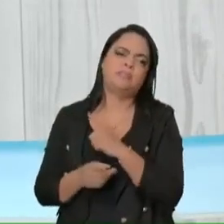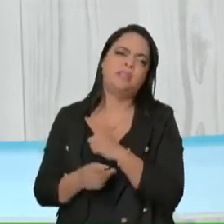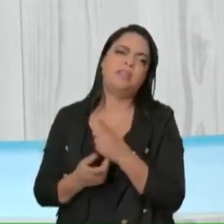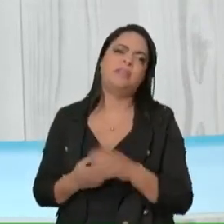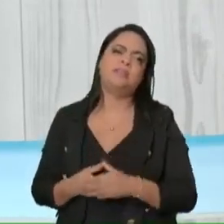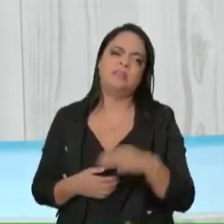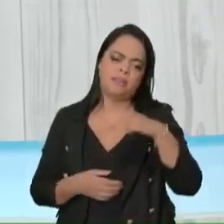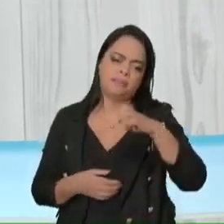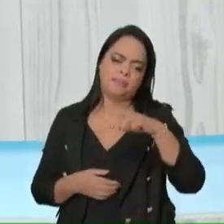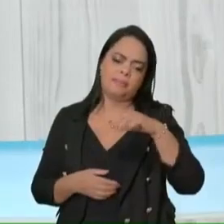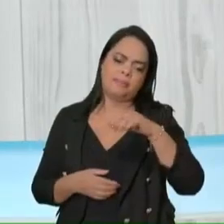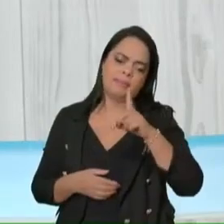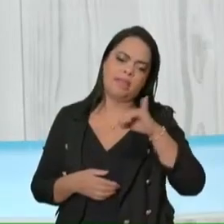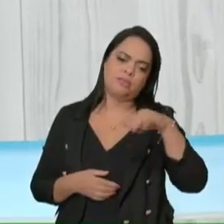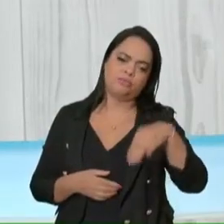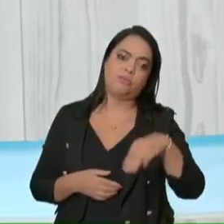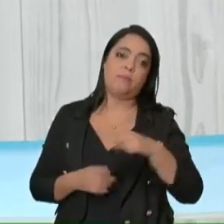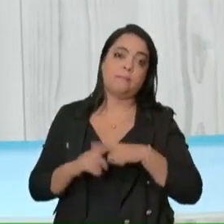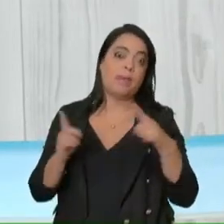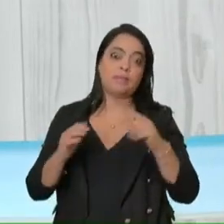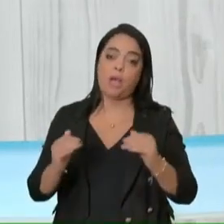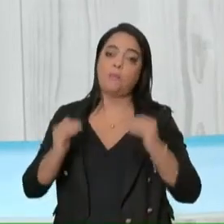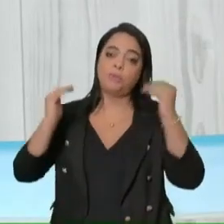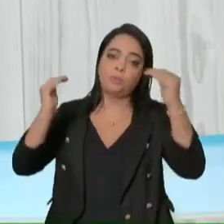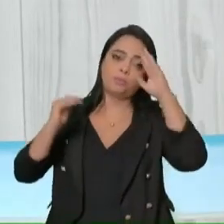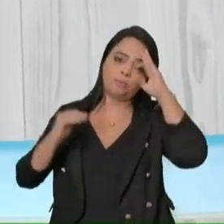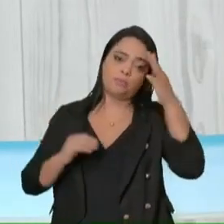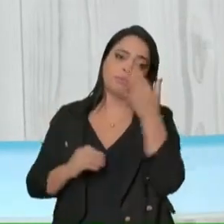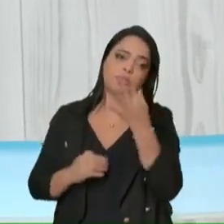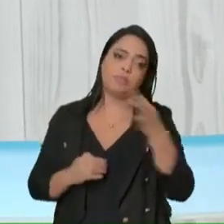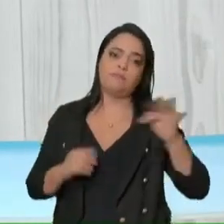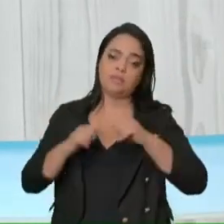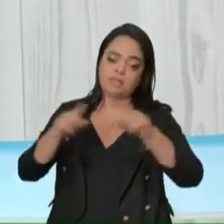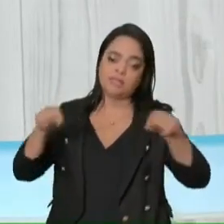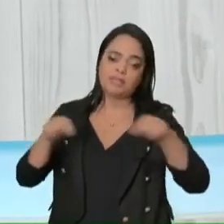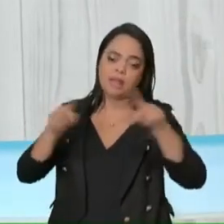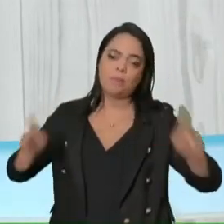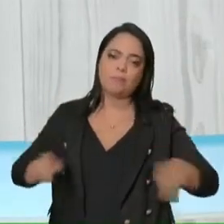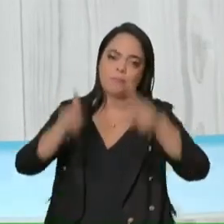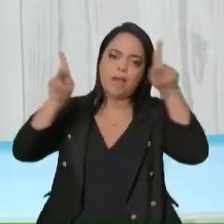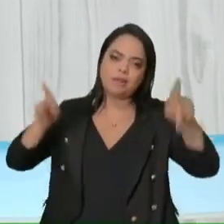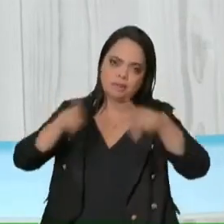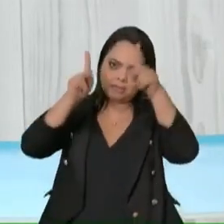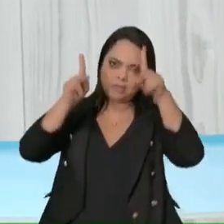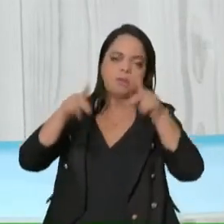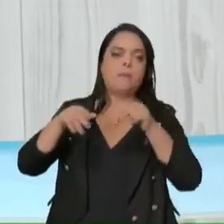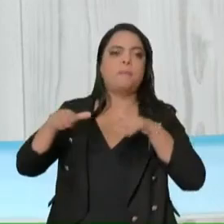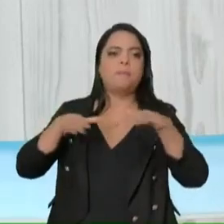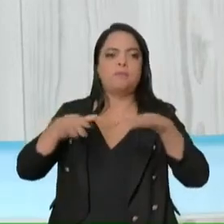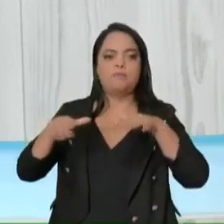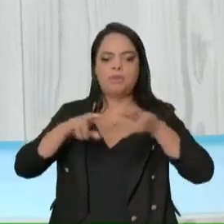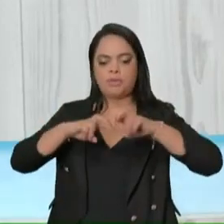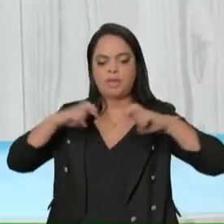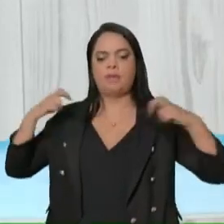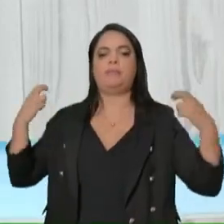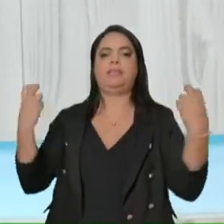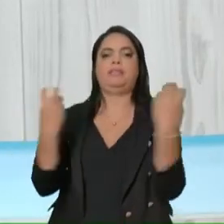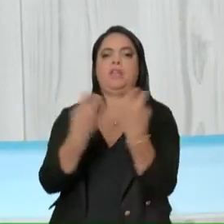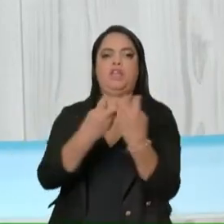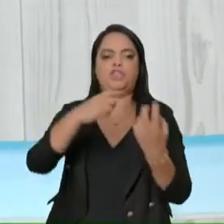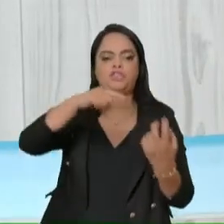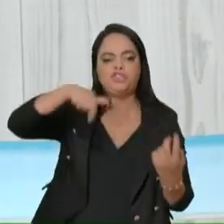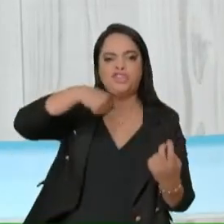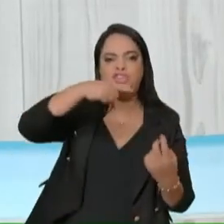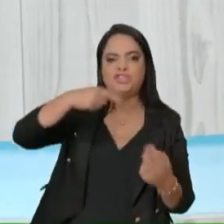manifestações mediúnicas, mas elas cresceram muito na França, nos salões de Paris, com o movimento das mesas girantes, assim como eram chamados.